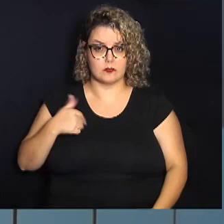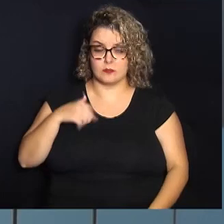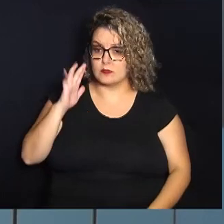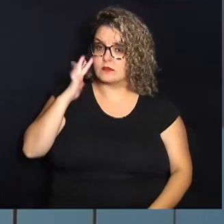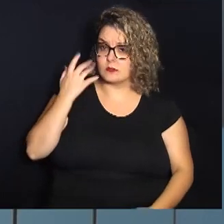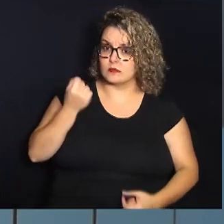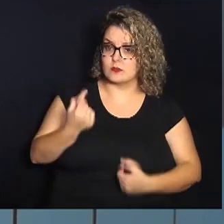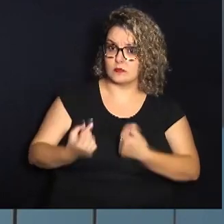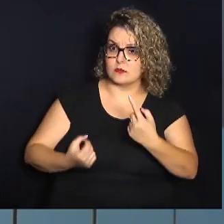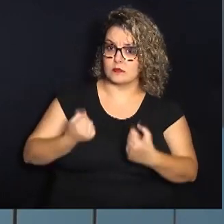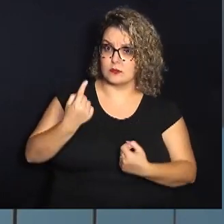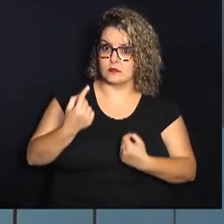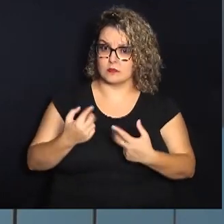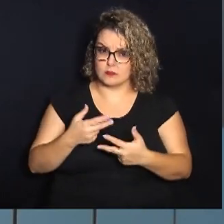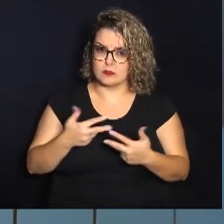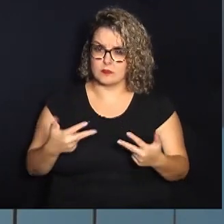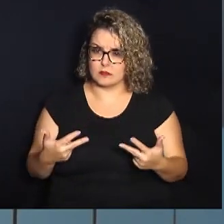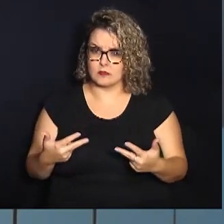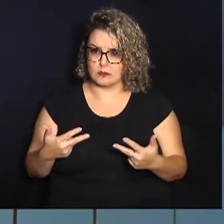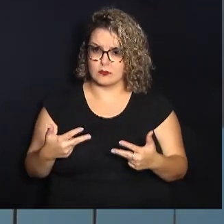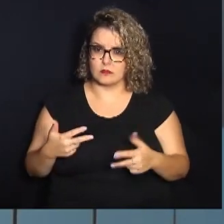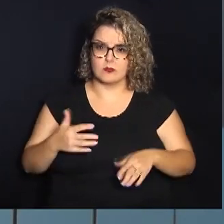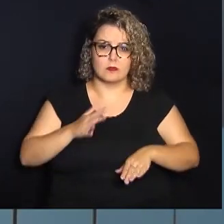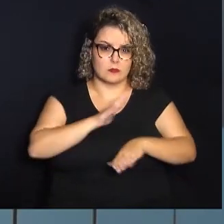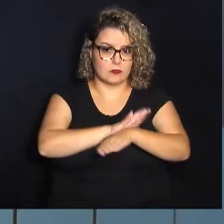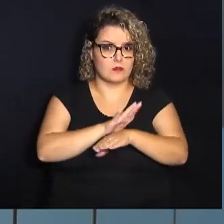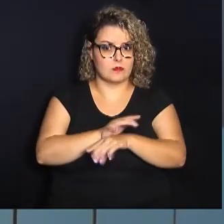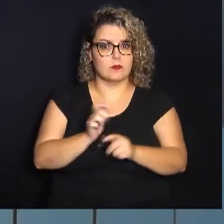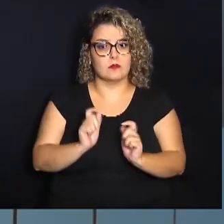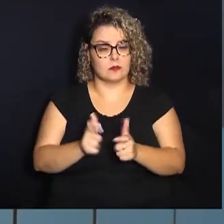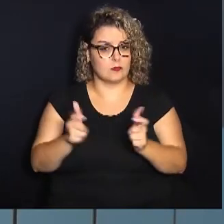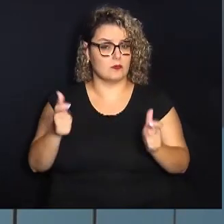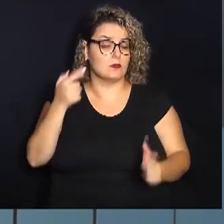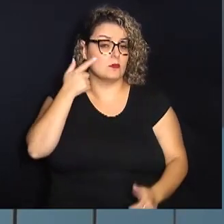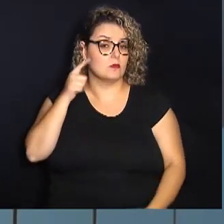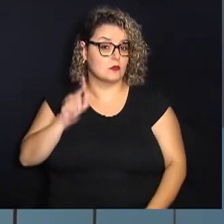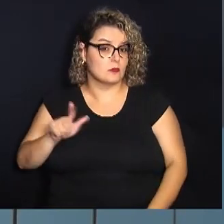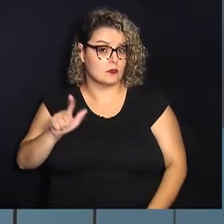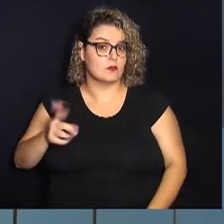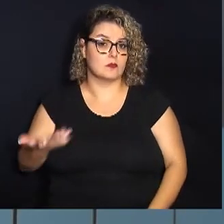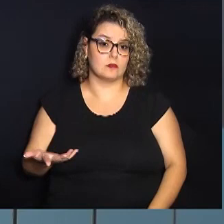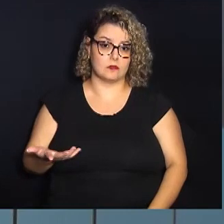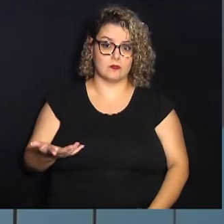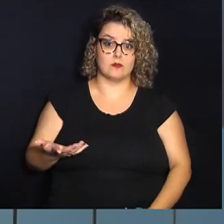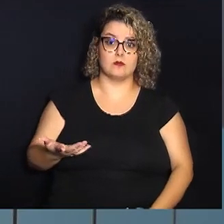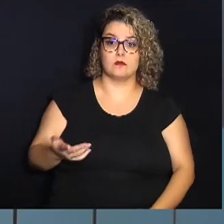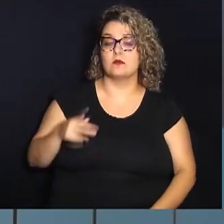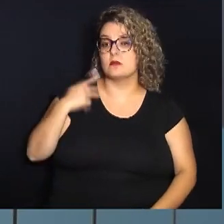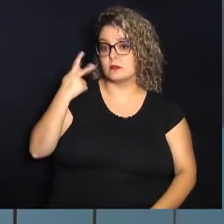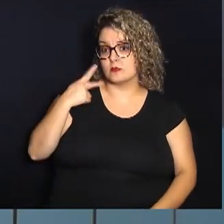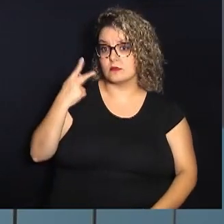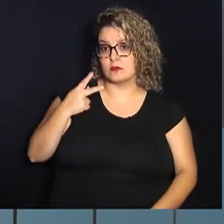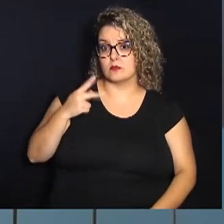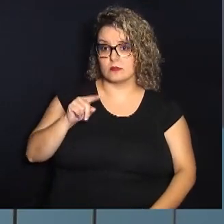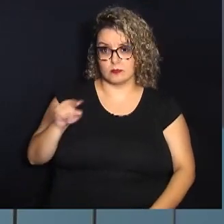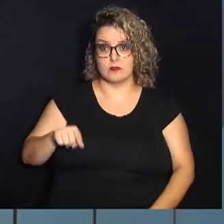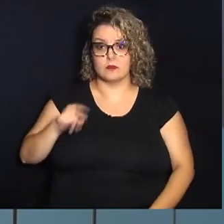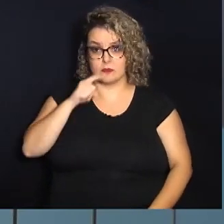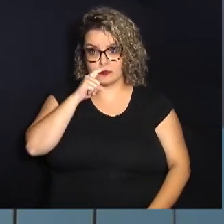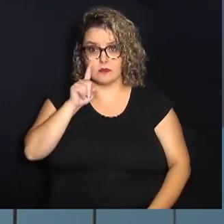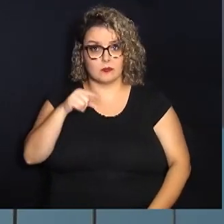alguns elementos contribui para esse aumento. É óbvio que tudo isso que o vereador Zé Carlos falou é